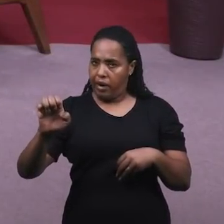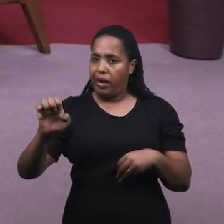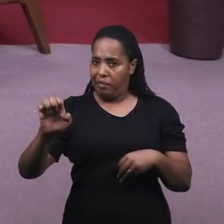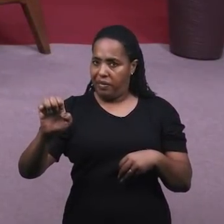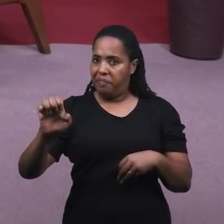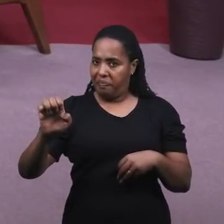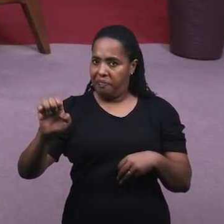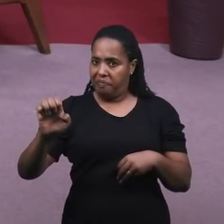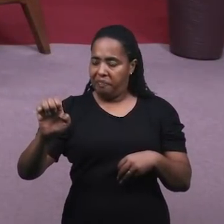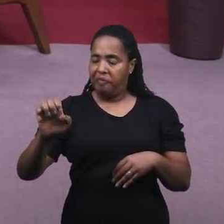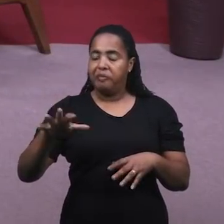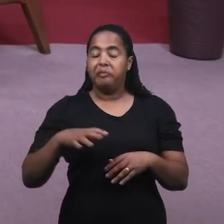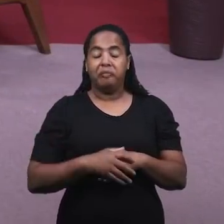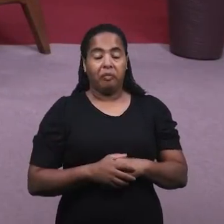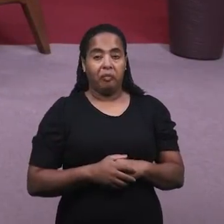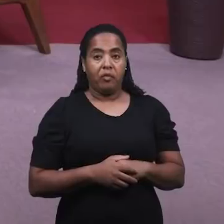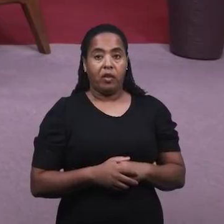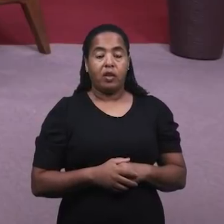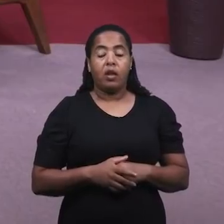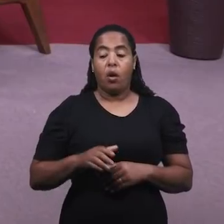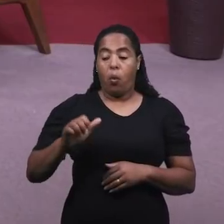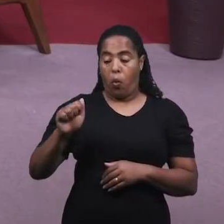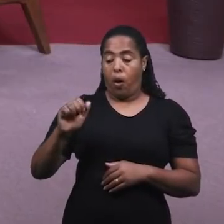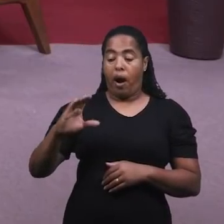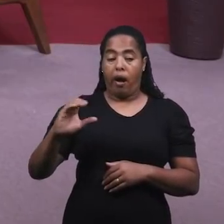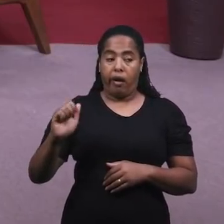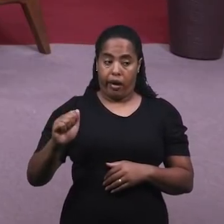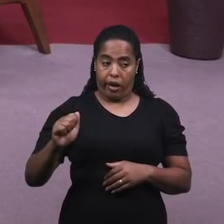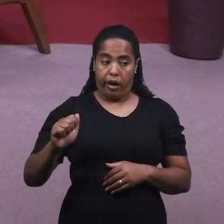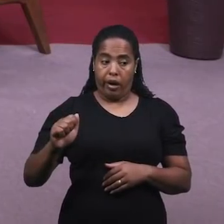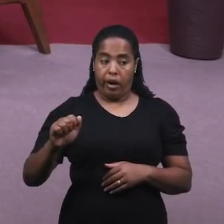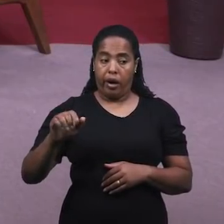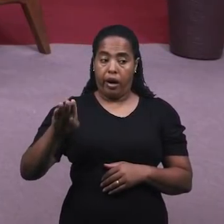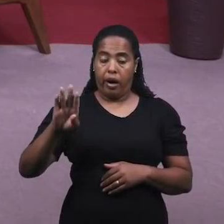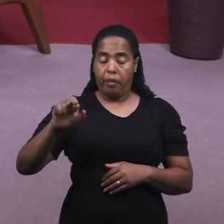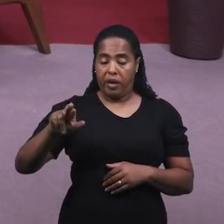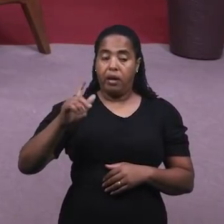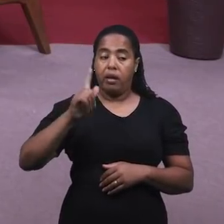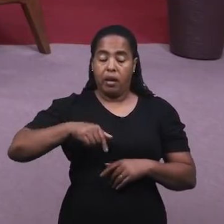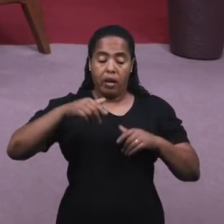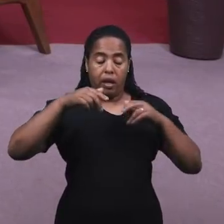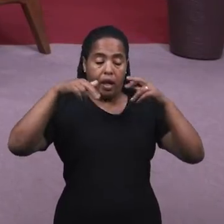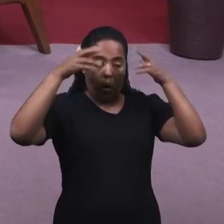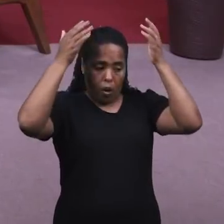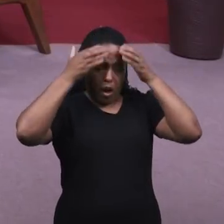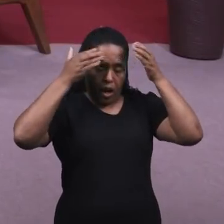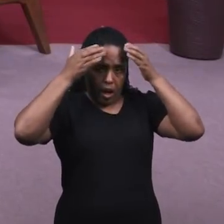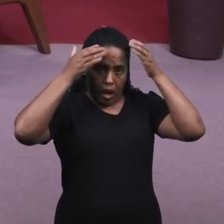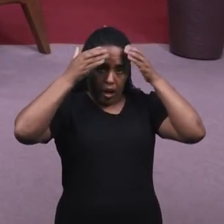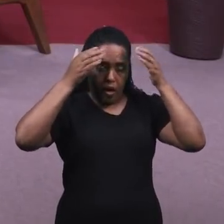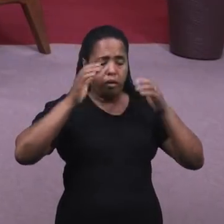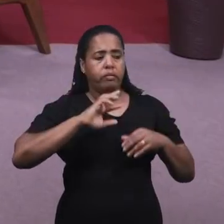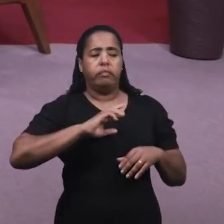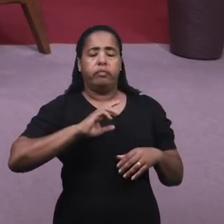essa história. Acabe que era o rei, Que era o rei de Israel. que não servia ao Senhor. Não, era um